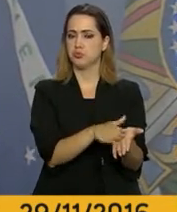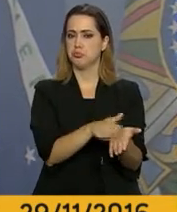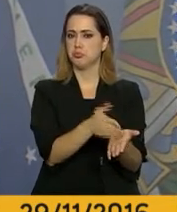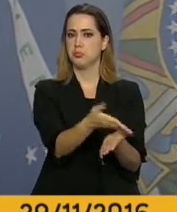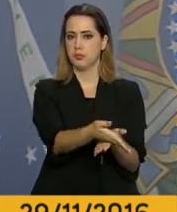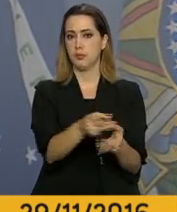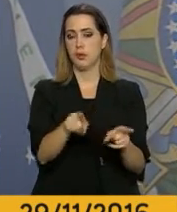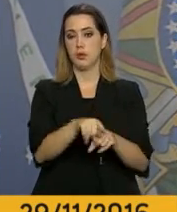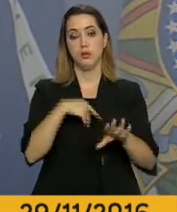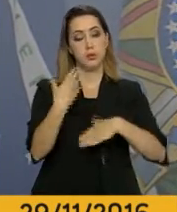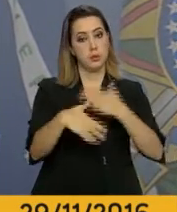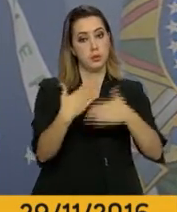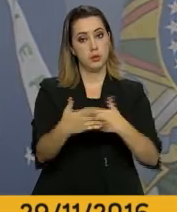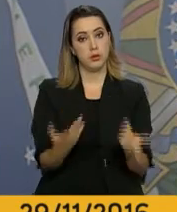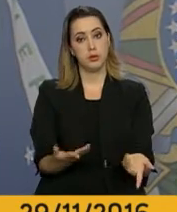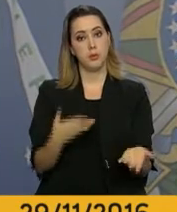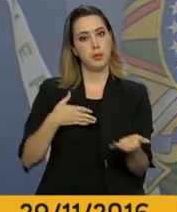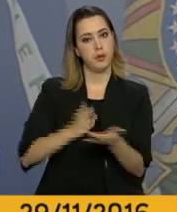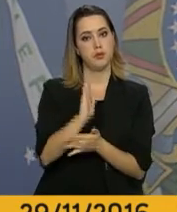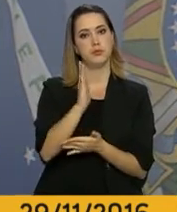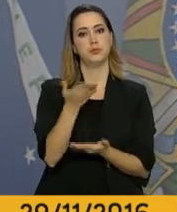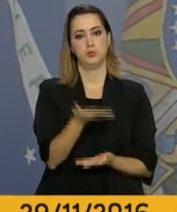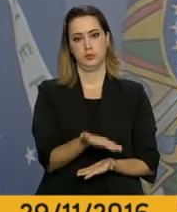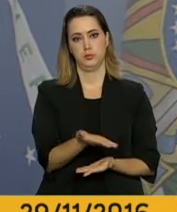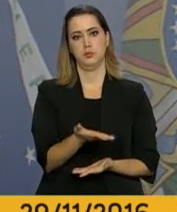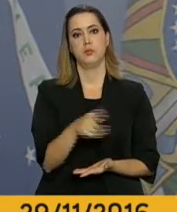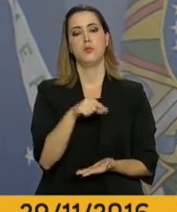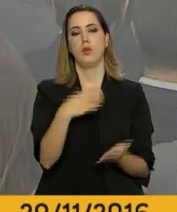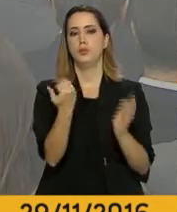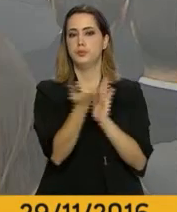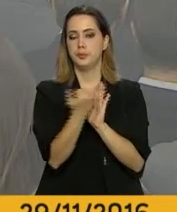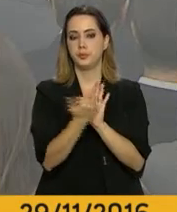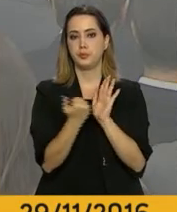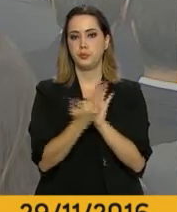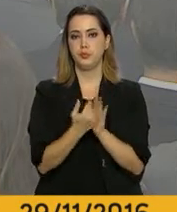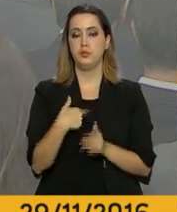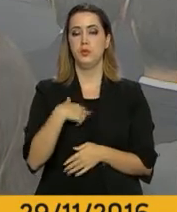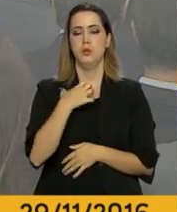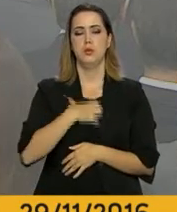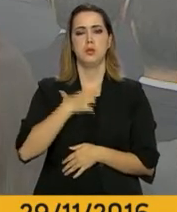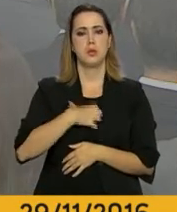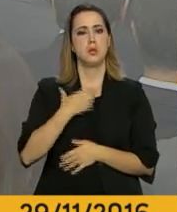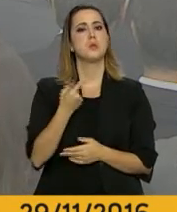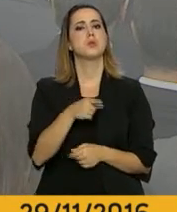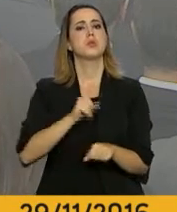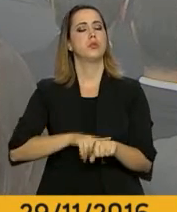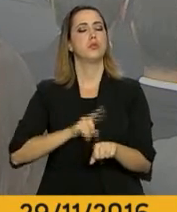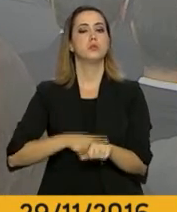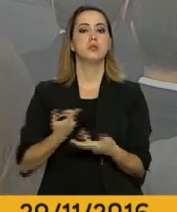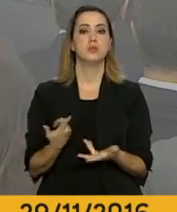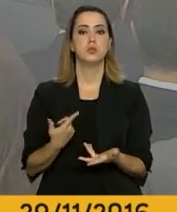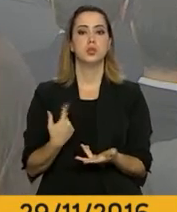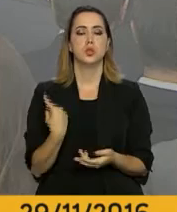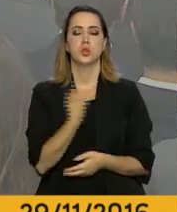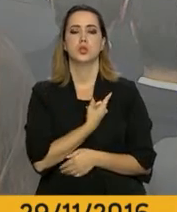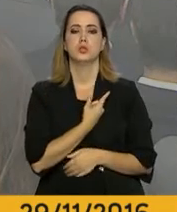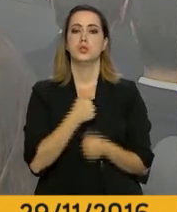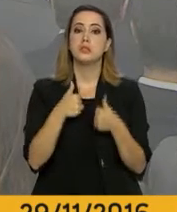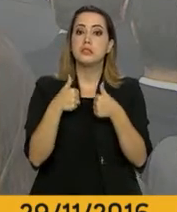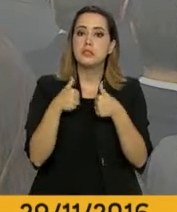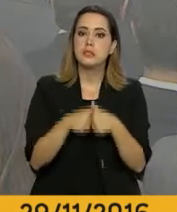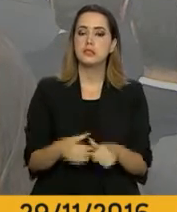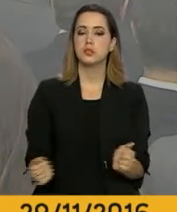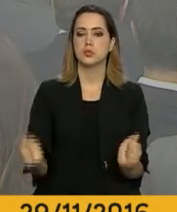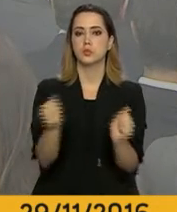caminhar e naturalmente aprovar esse projeto eu sinto que neste momento é nós estamos praticando um